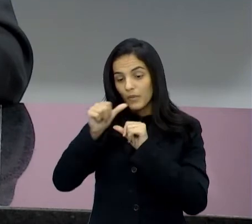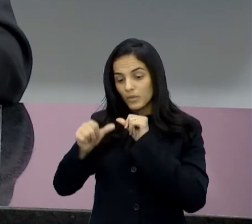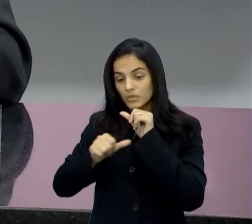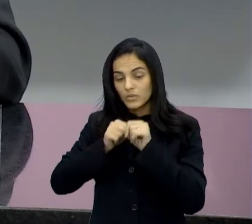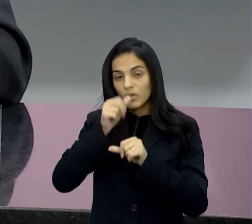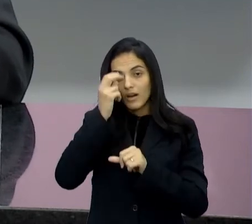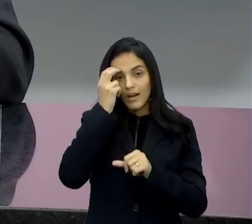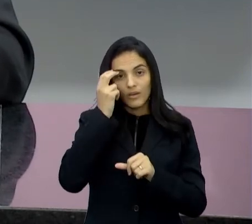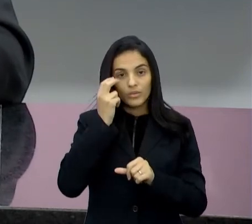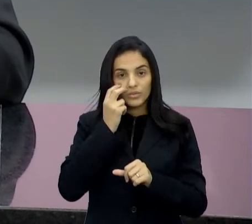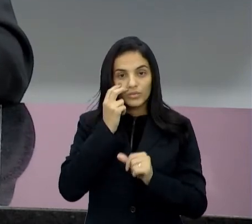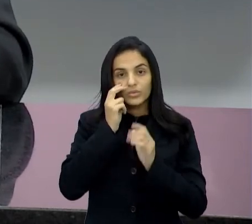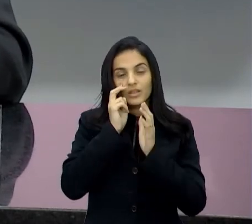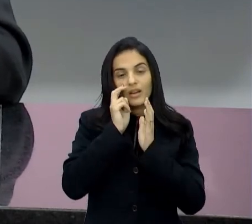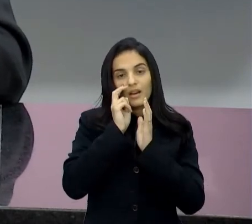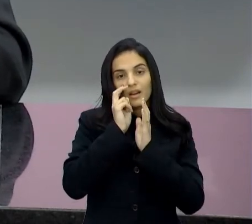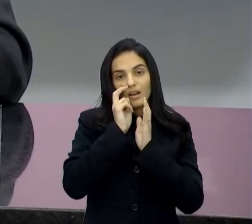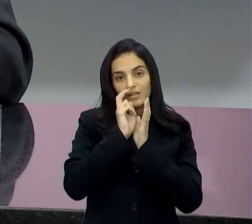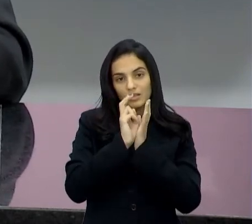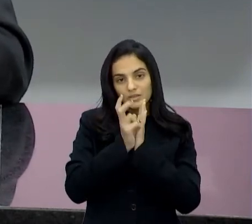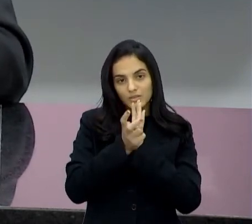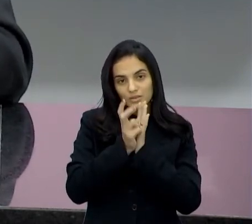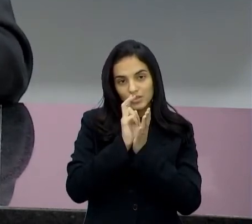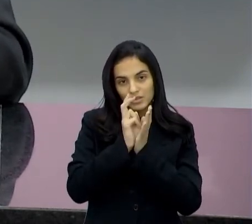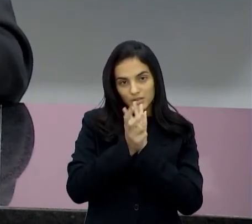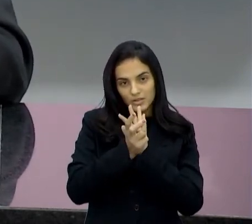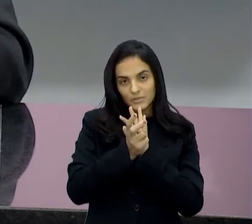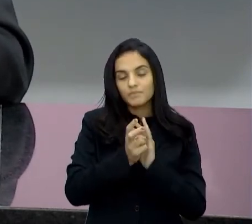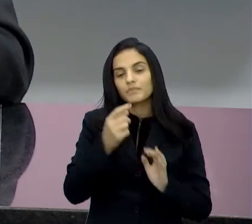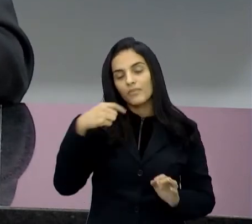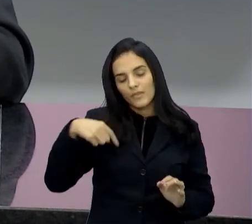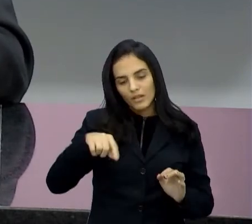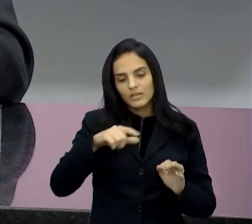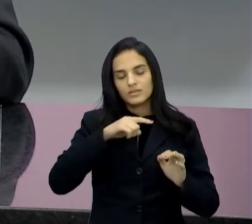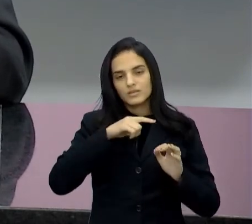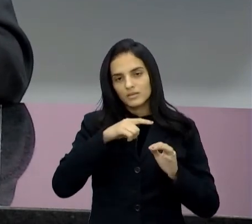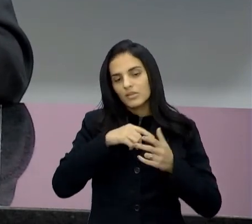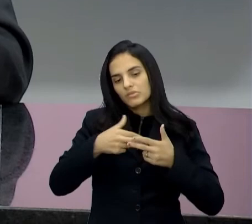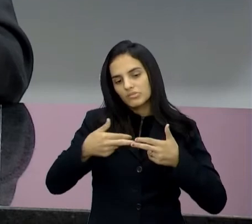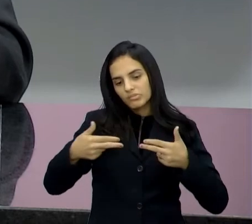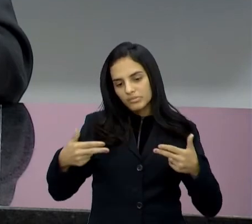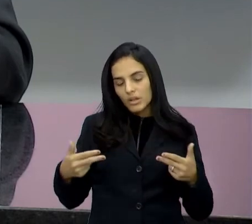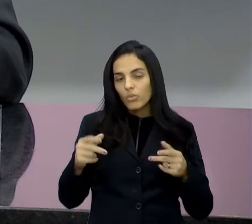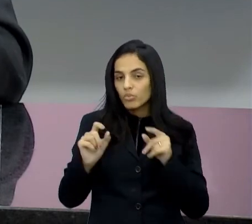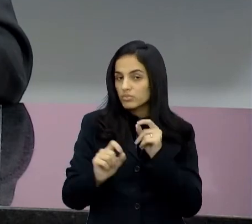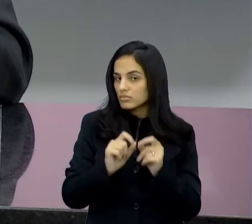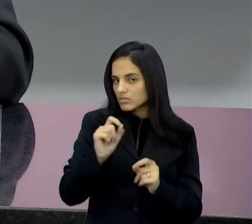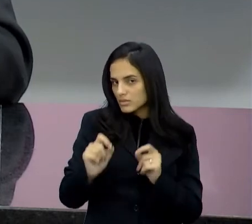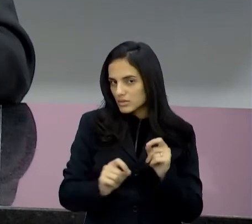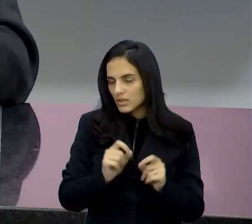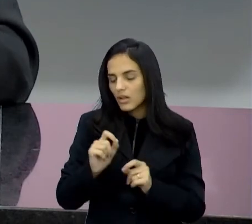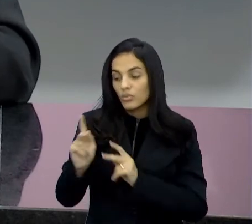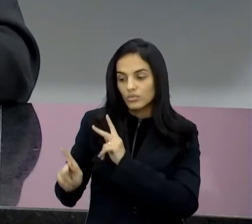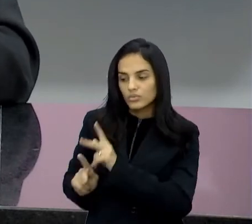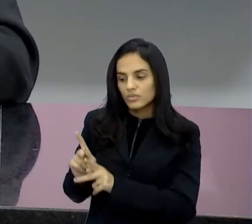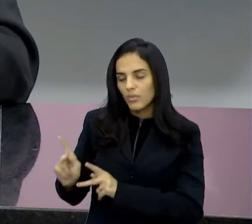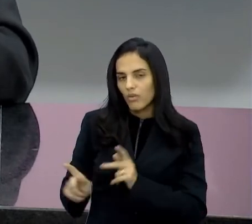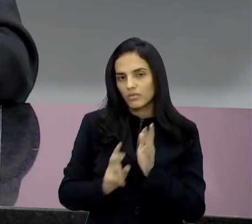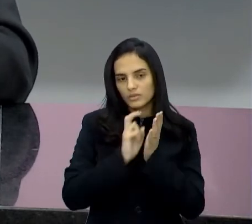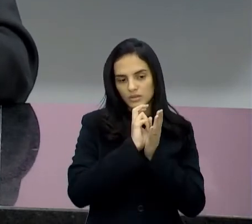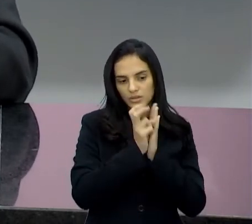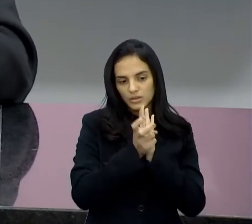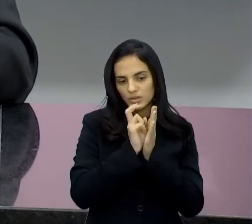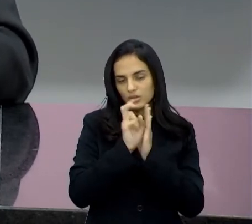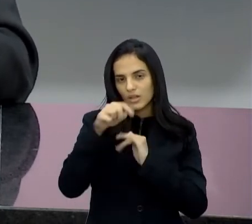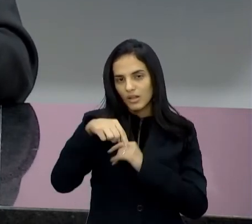a cultura indígena, né? Então, hoje a gente tem uma fração, né, do que eram os povos indígenas no